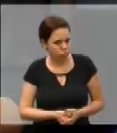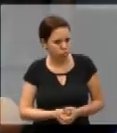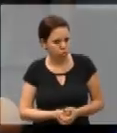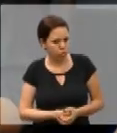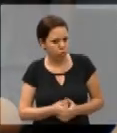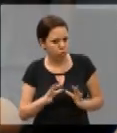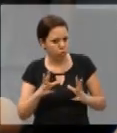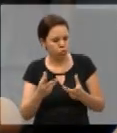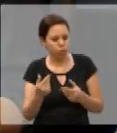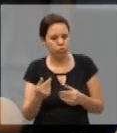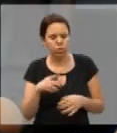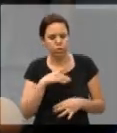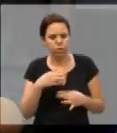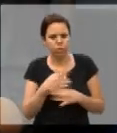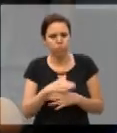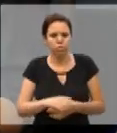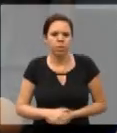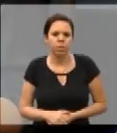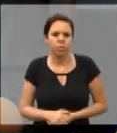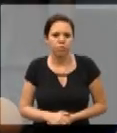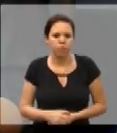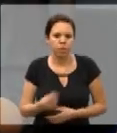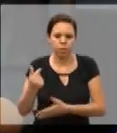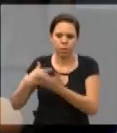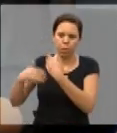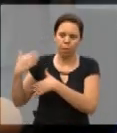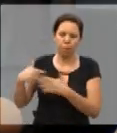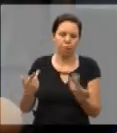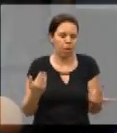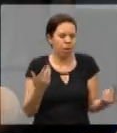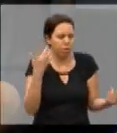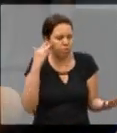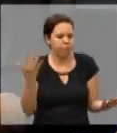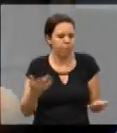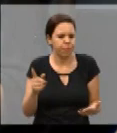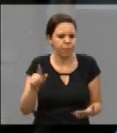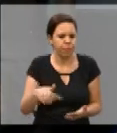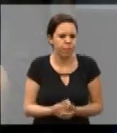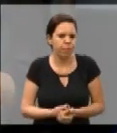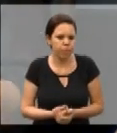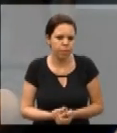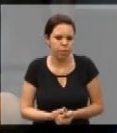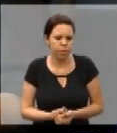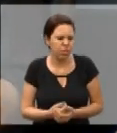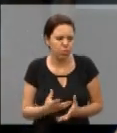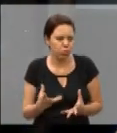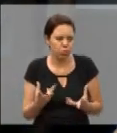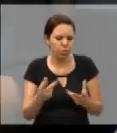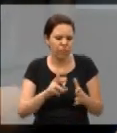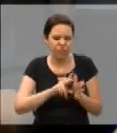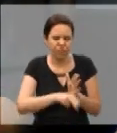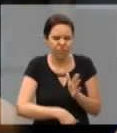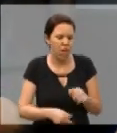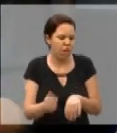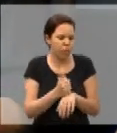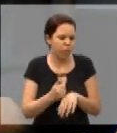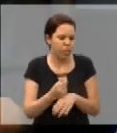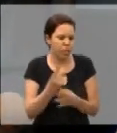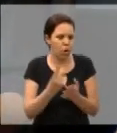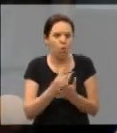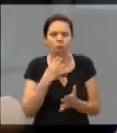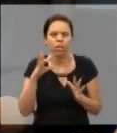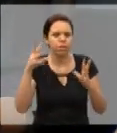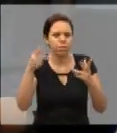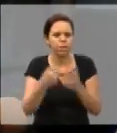né? Nas cidades do interior, acho que de antigamente, não sei se hoje é assim, mas era um delegado que é detetive, que é tudo, né? Que conhece tudo ali. E